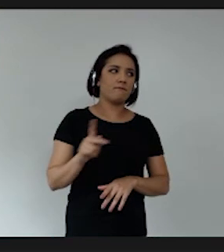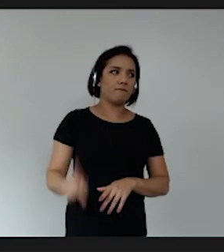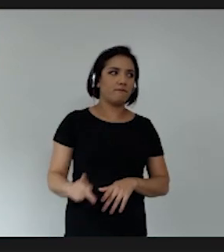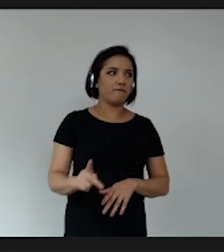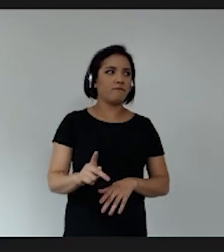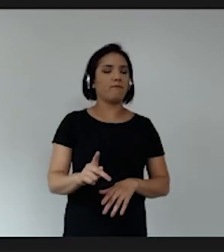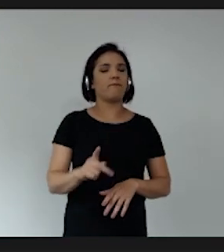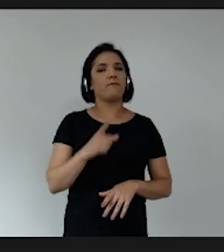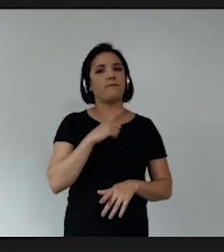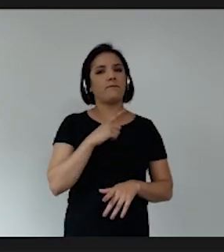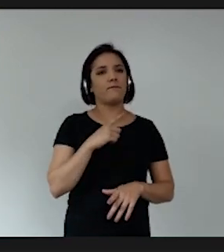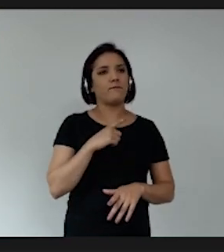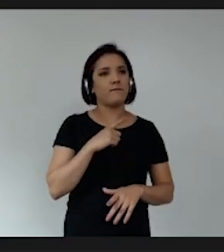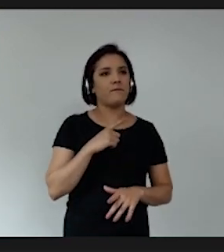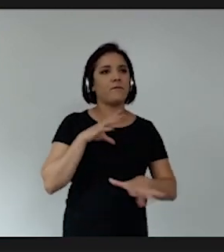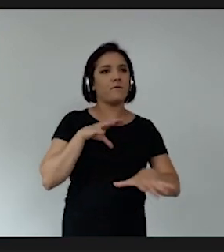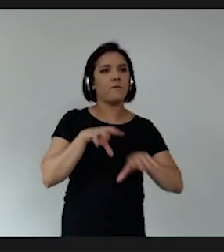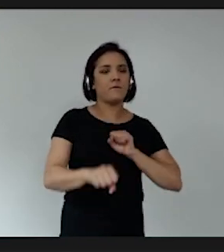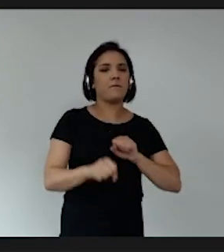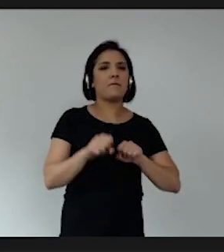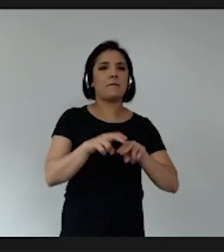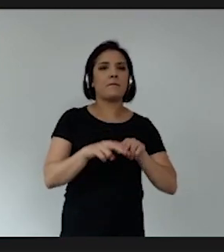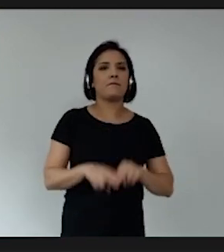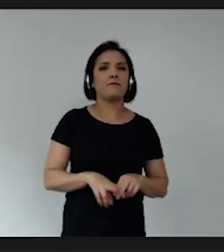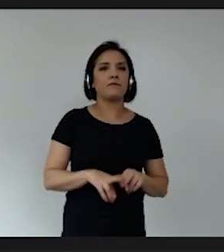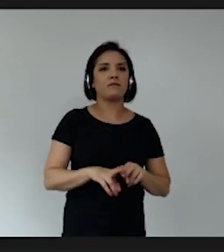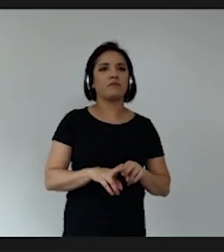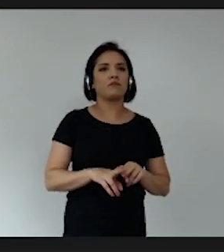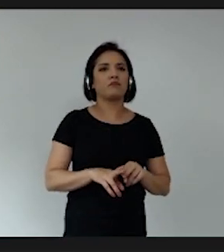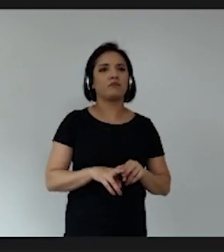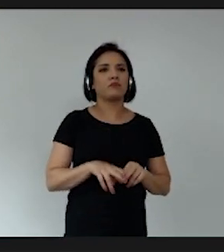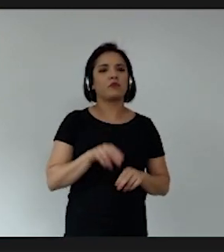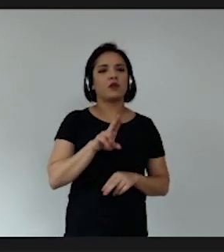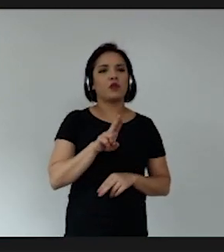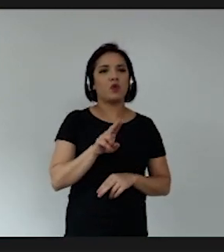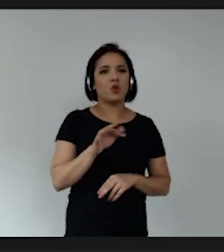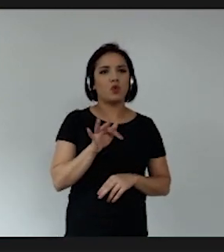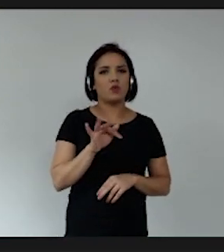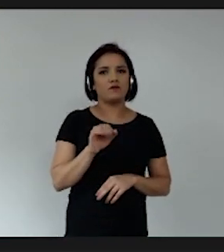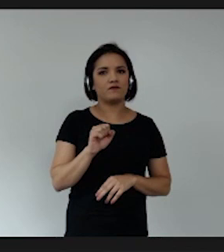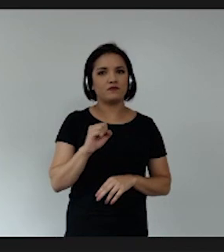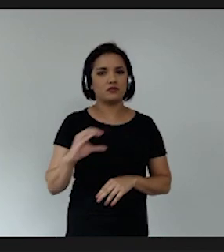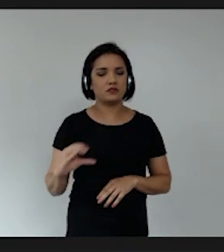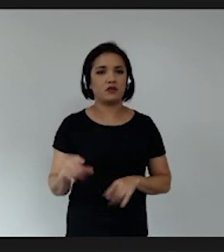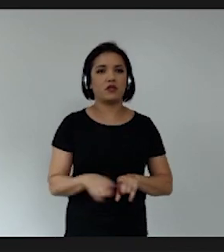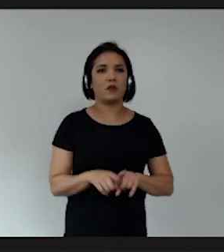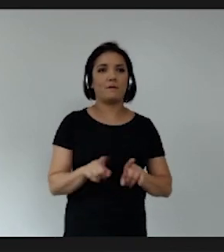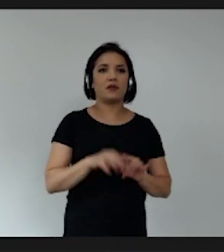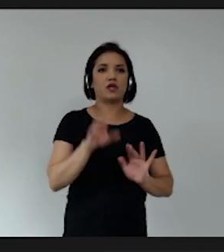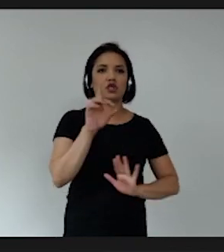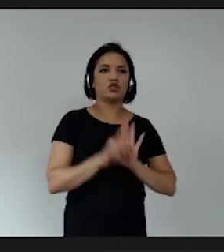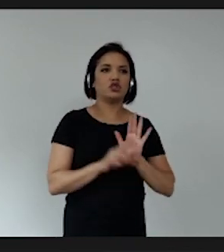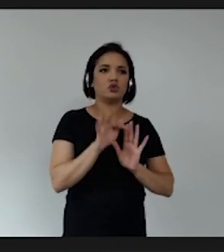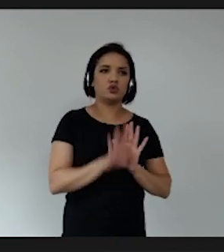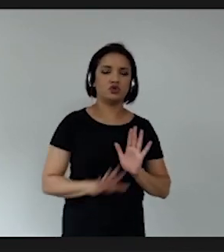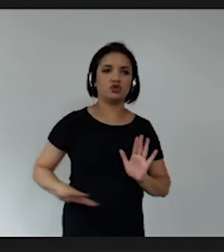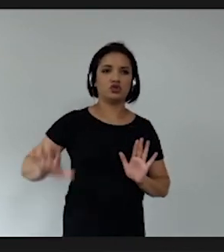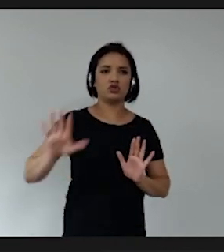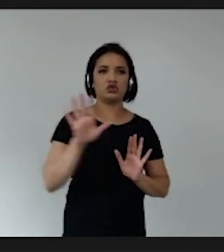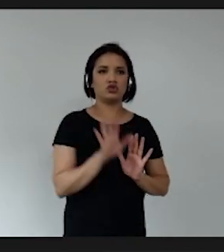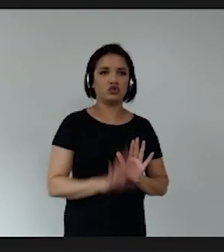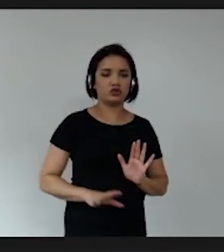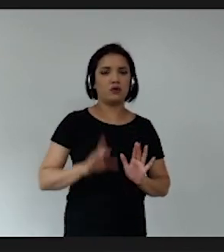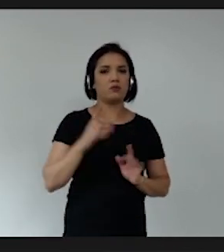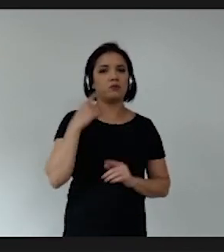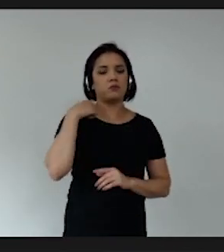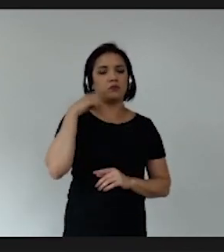pela Universidade Federal de Santa Catarina, diretor-geral da Escola Superior de Advocacia da UAB